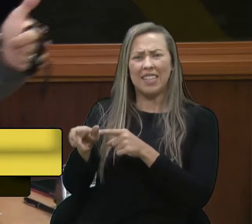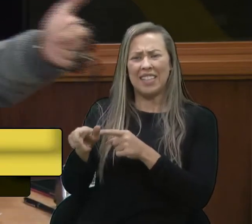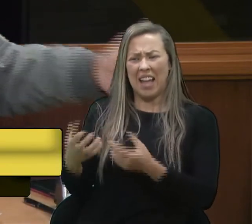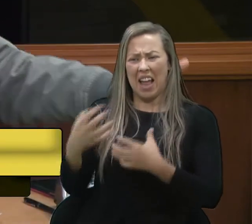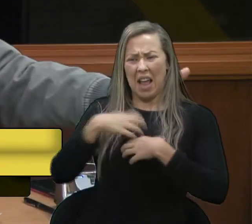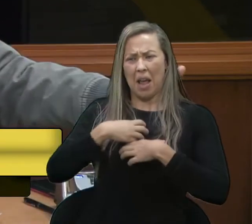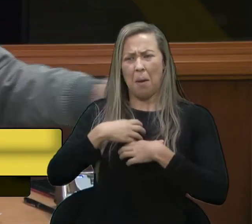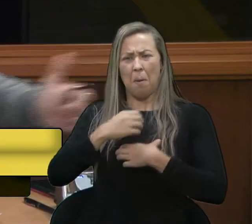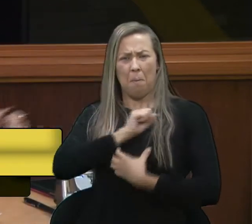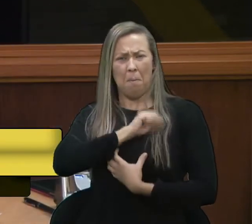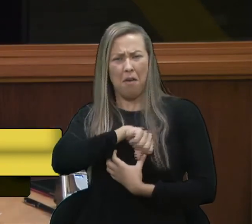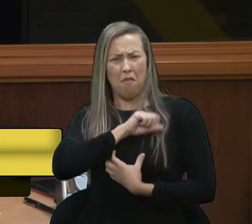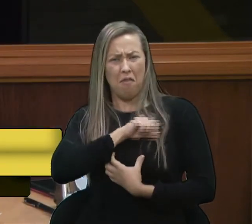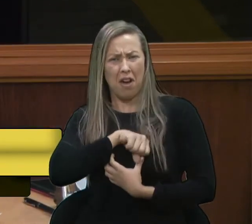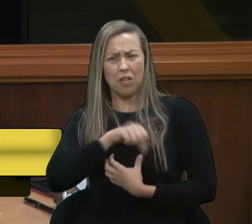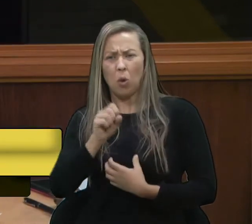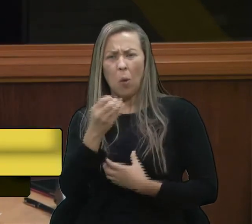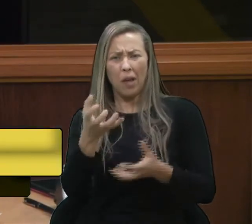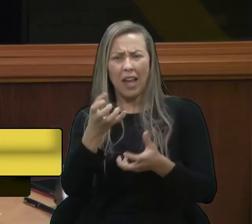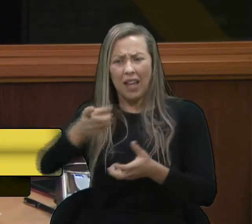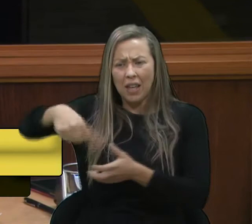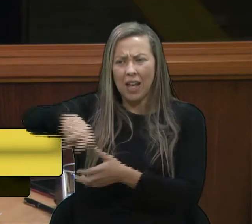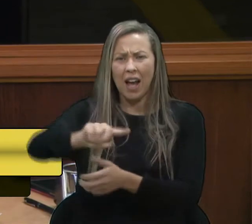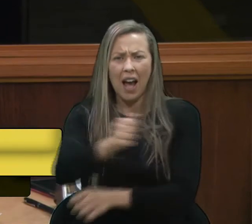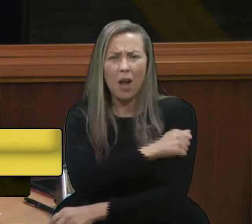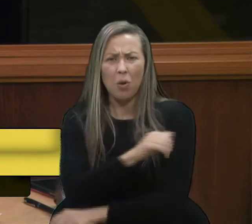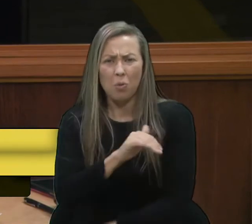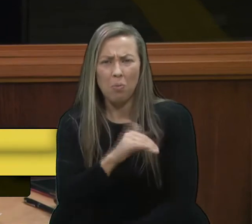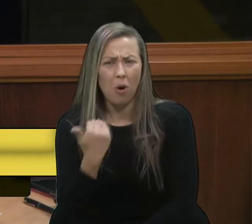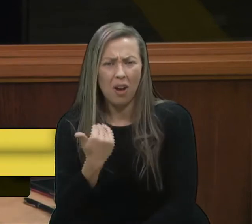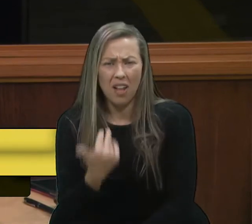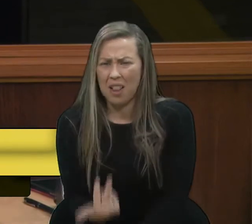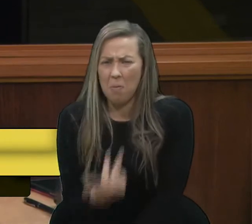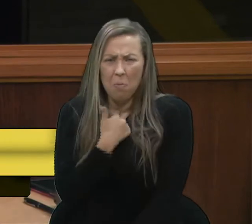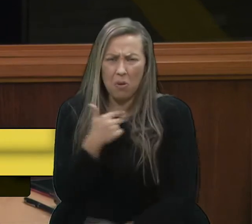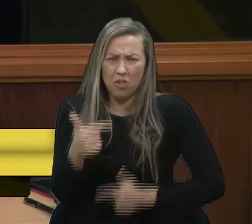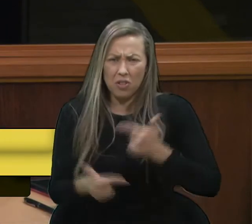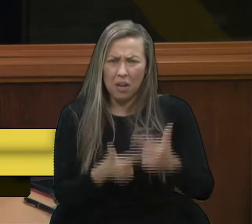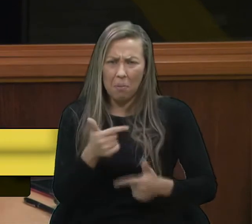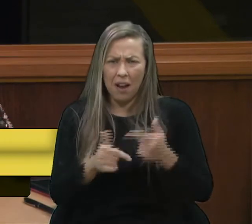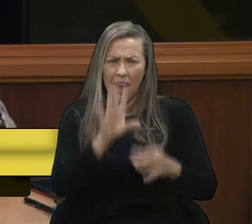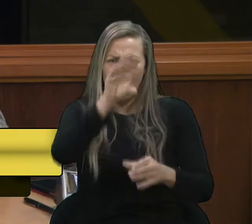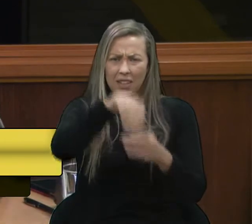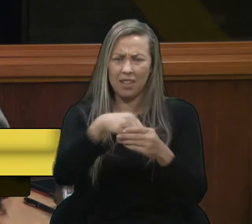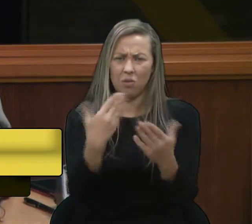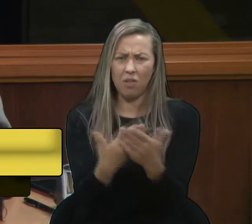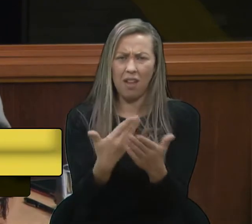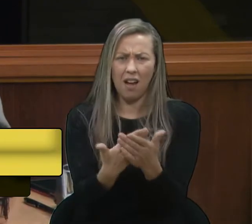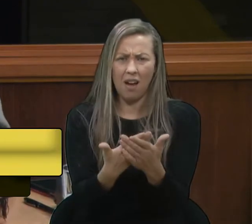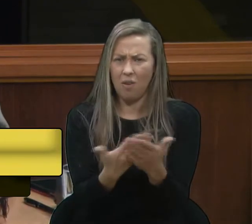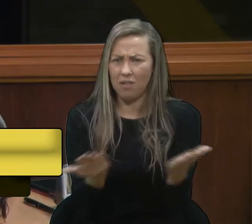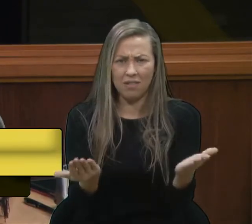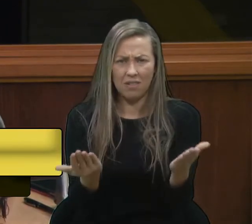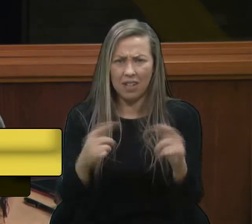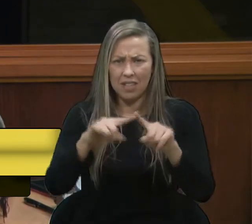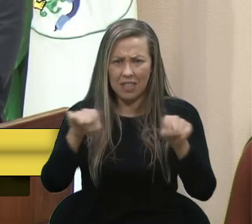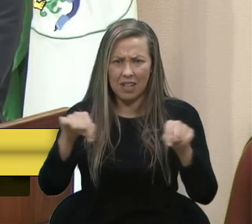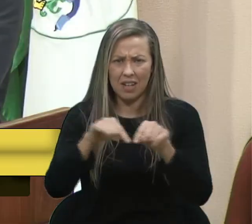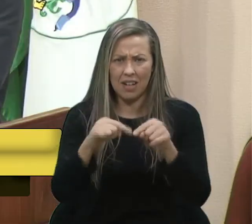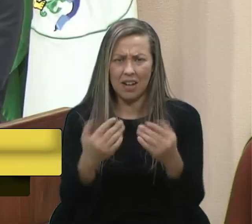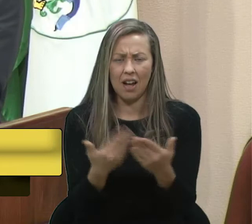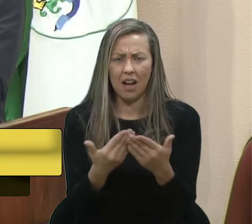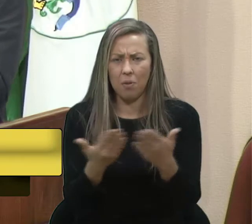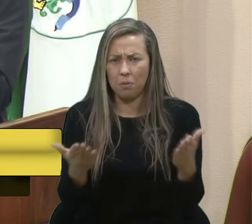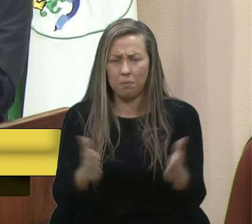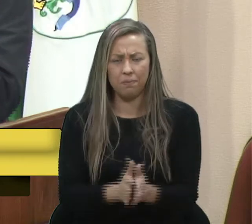deseja a morte de um cidadão, né, não pode exercer hoje um exemplo da boa educação. Sala de